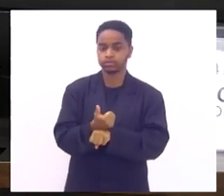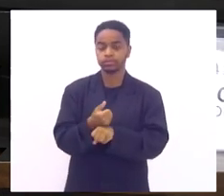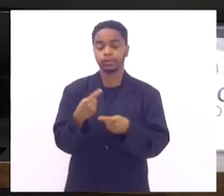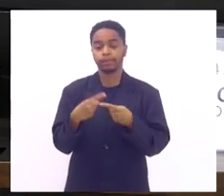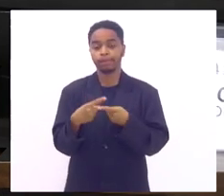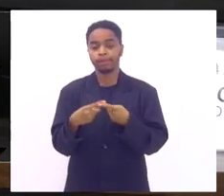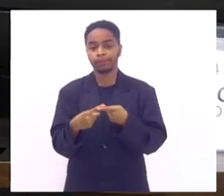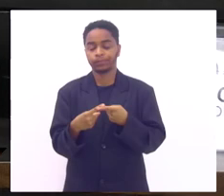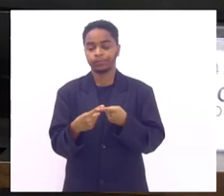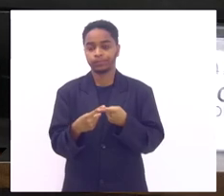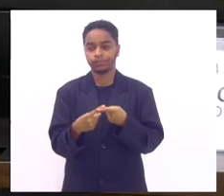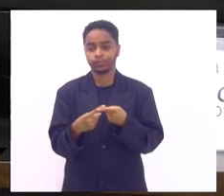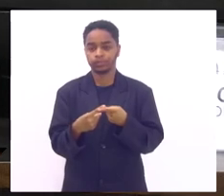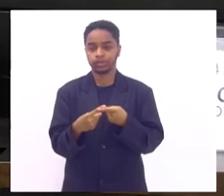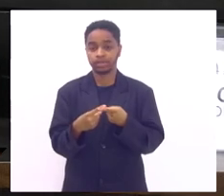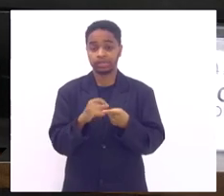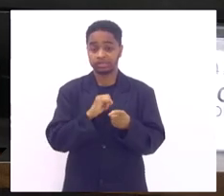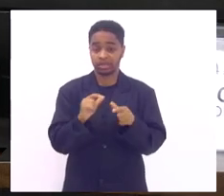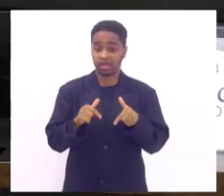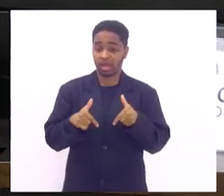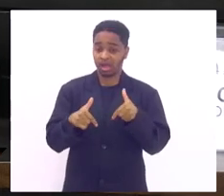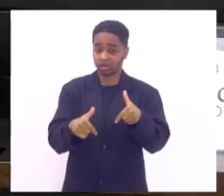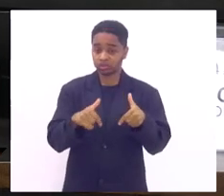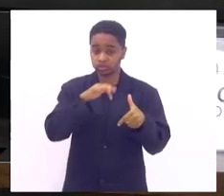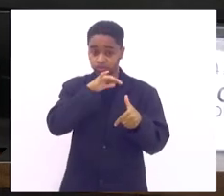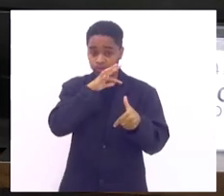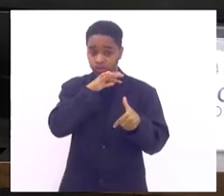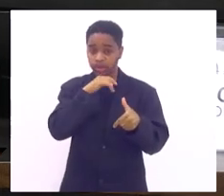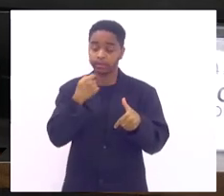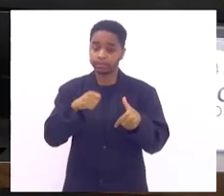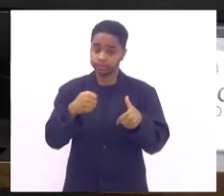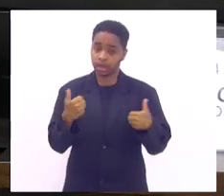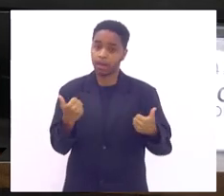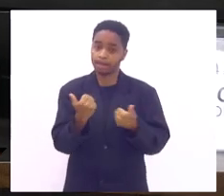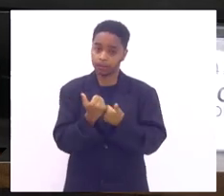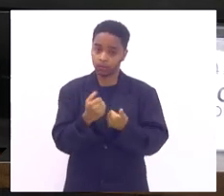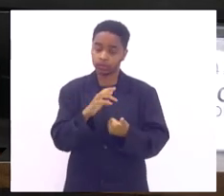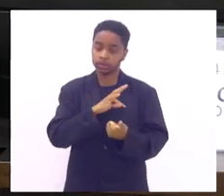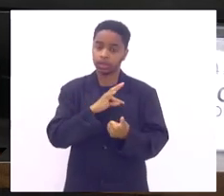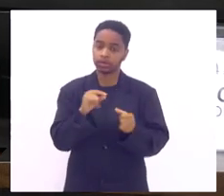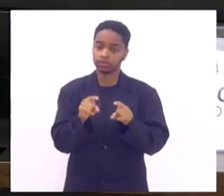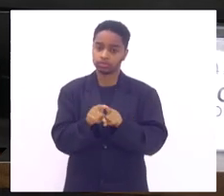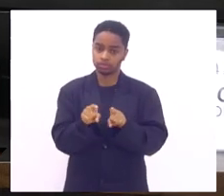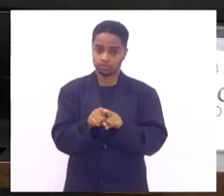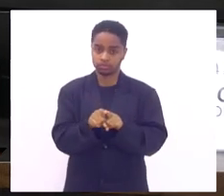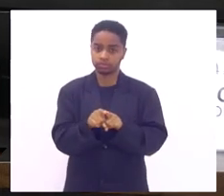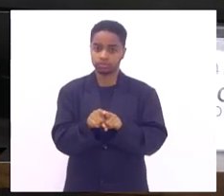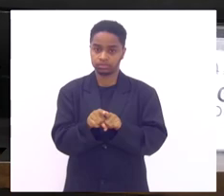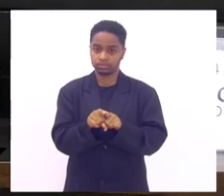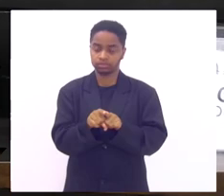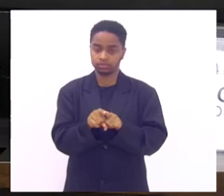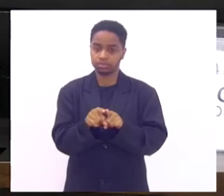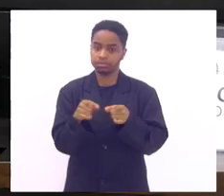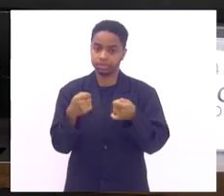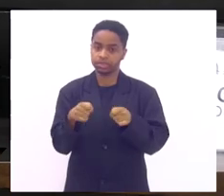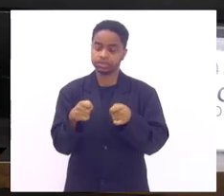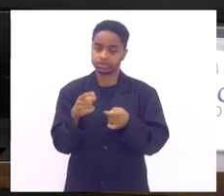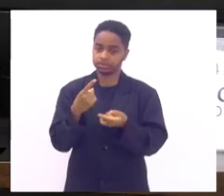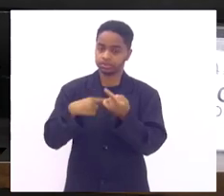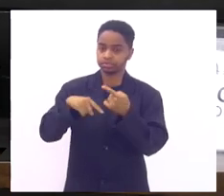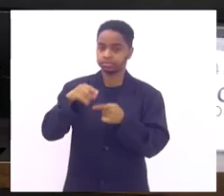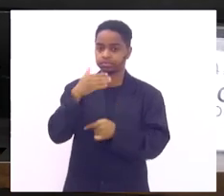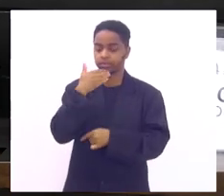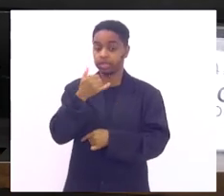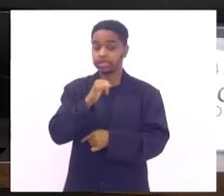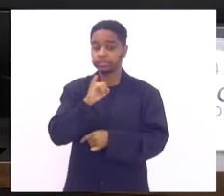que os malfeitos, eles precisam de apoio técnico também, para que sejam efetivados. E quando a gente